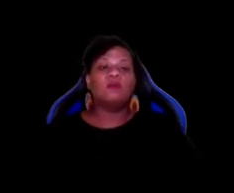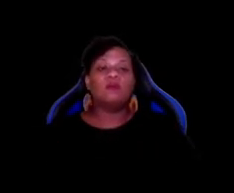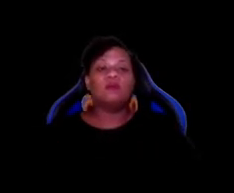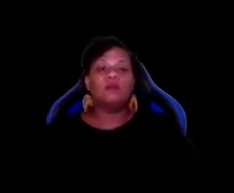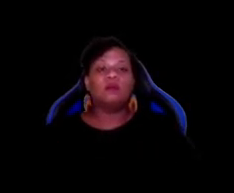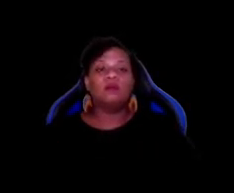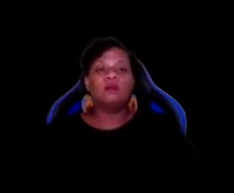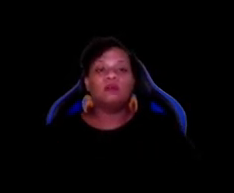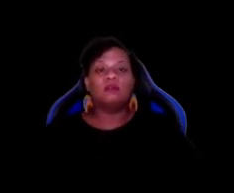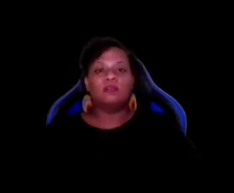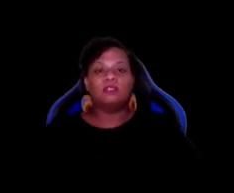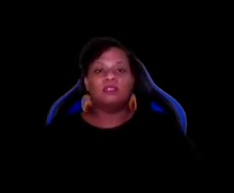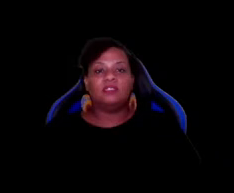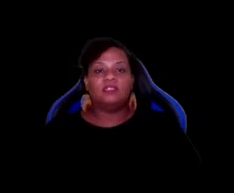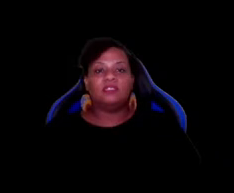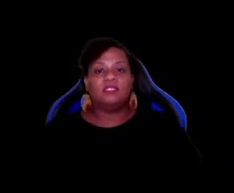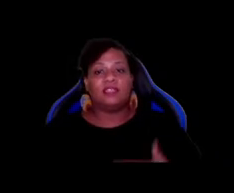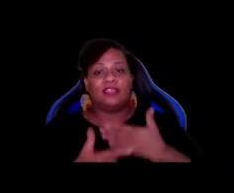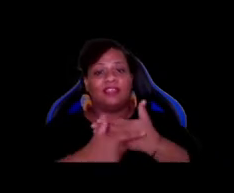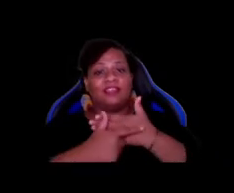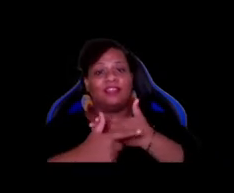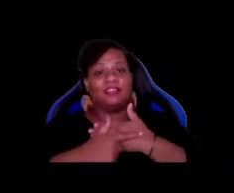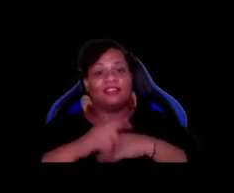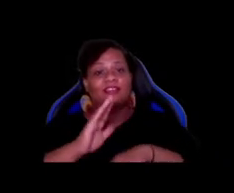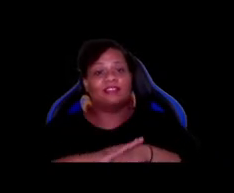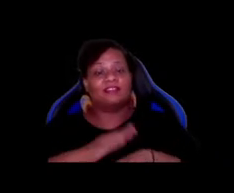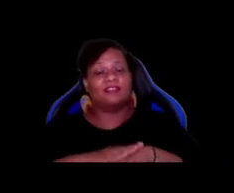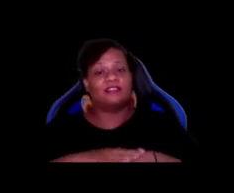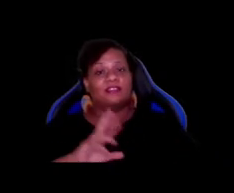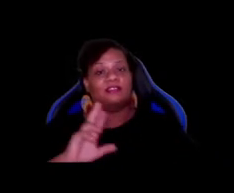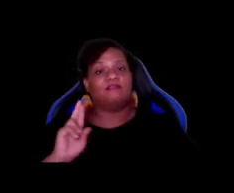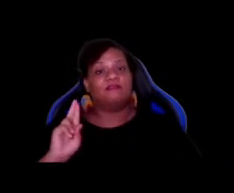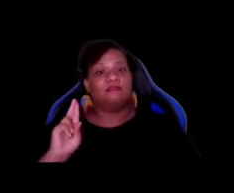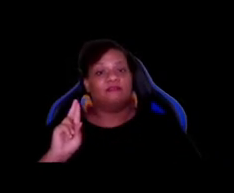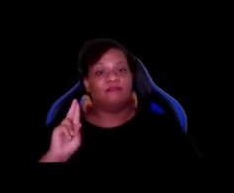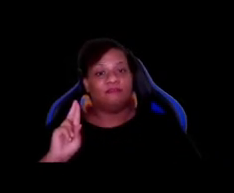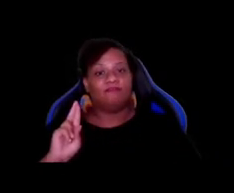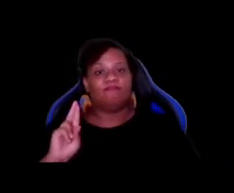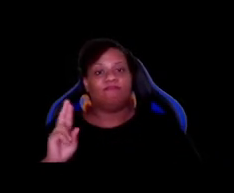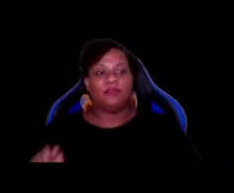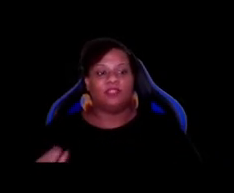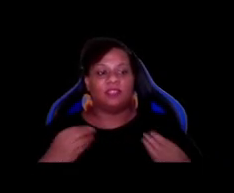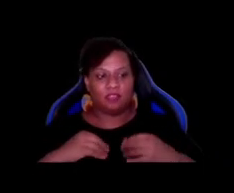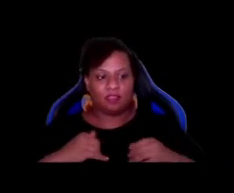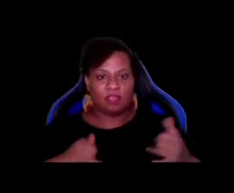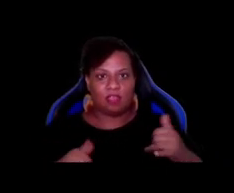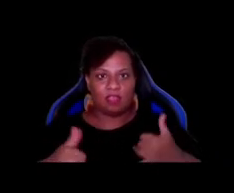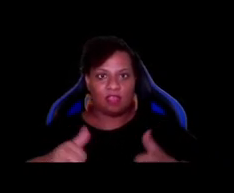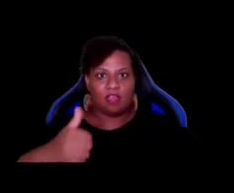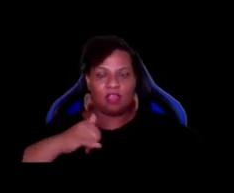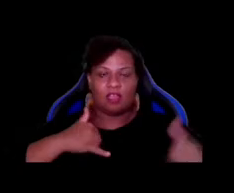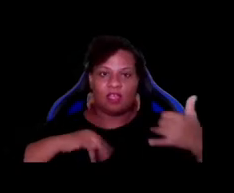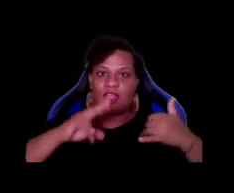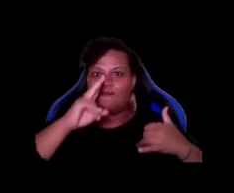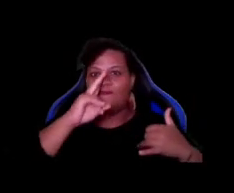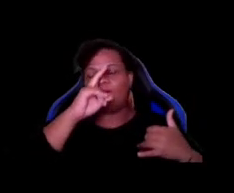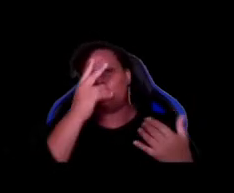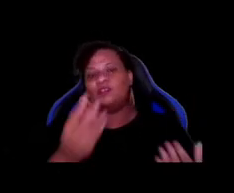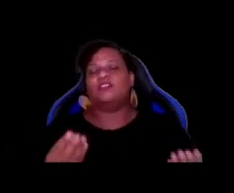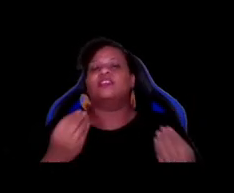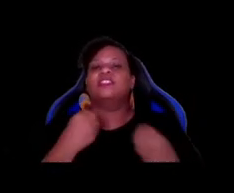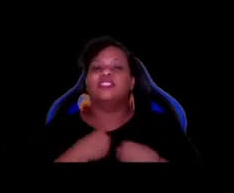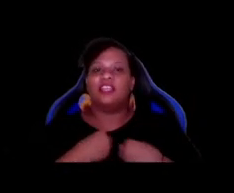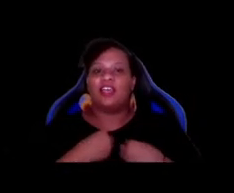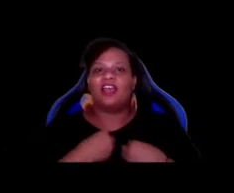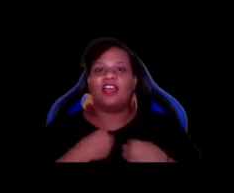tem essa função também de revigorar nossa energia, revigorar